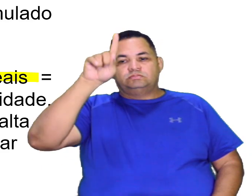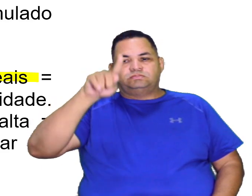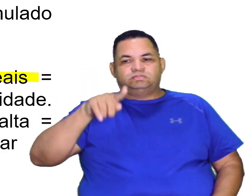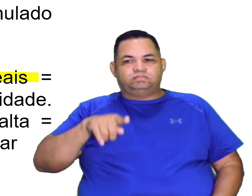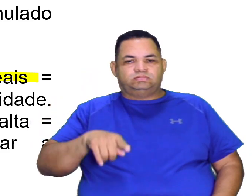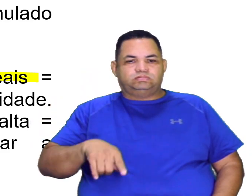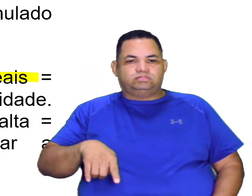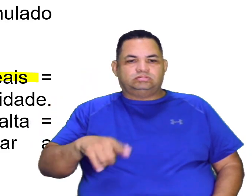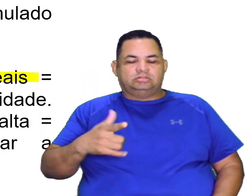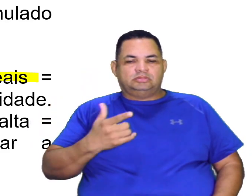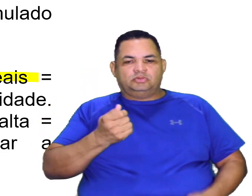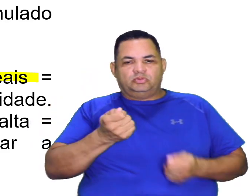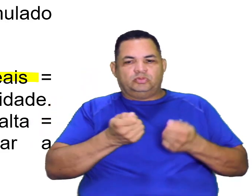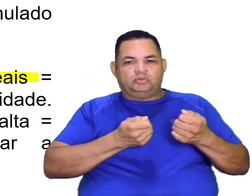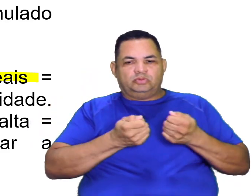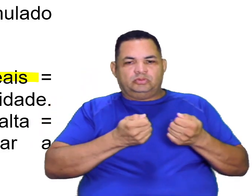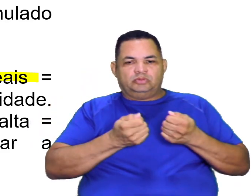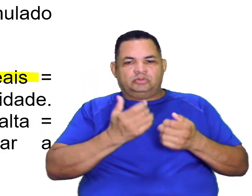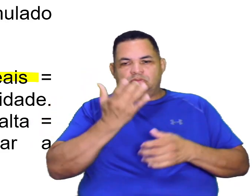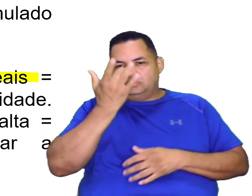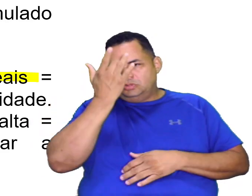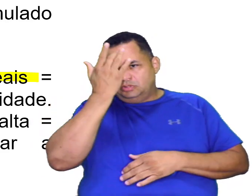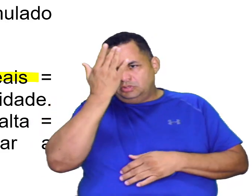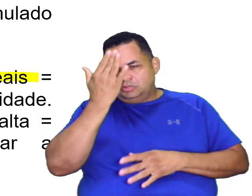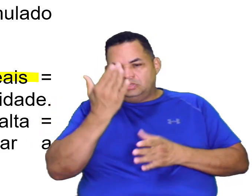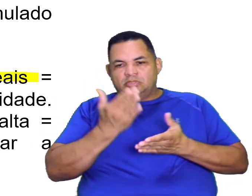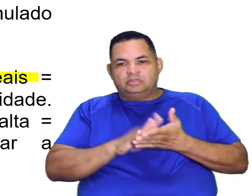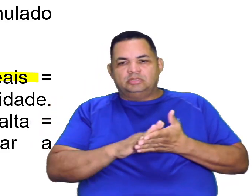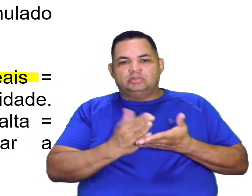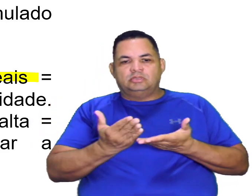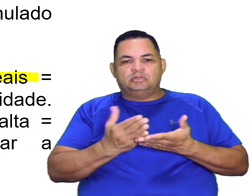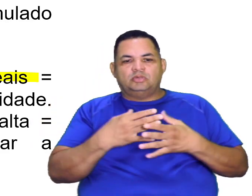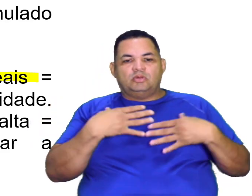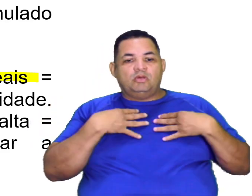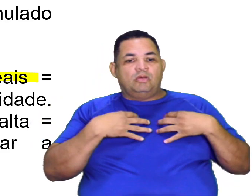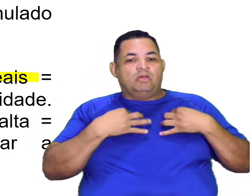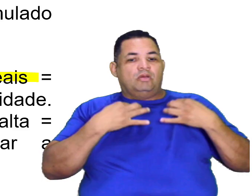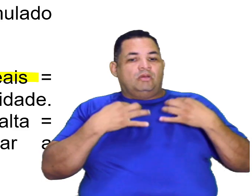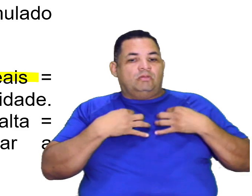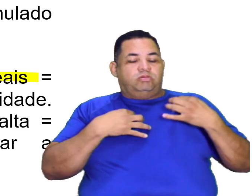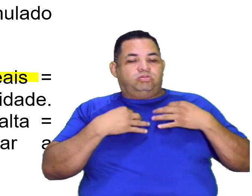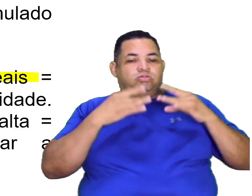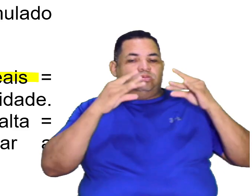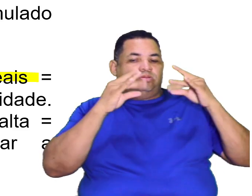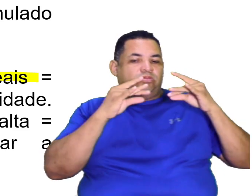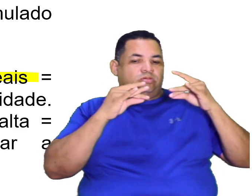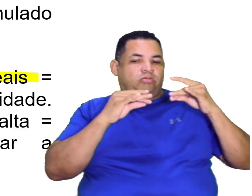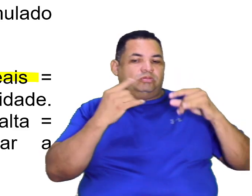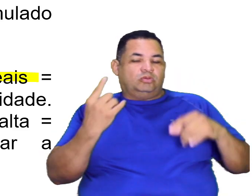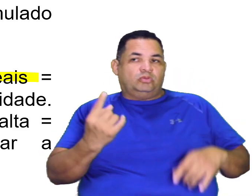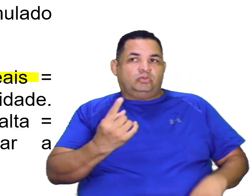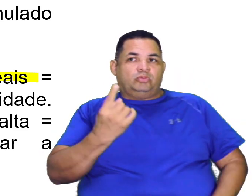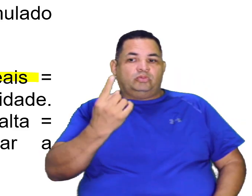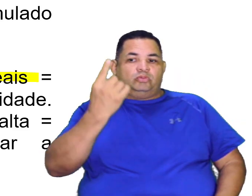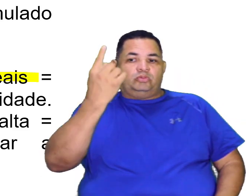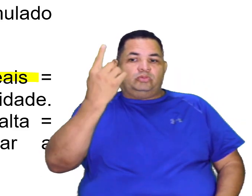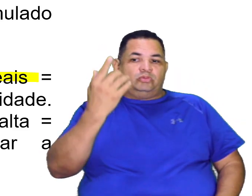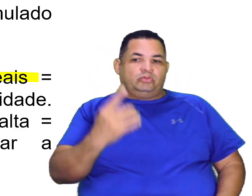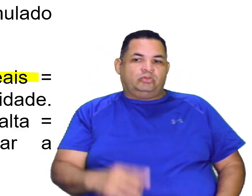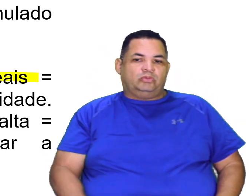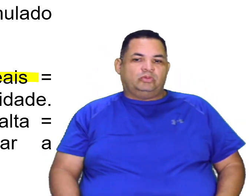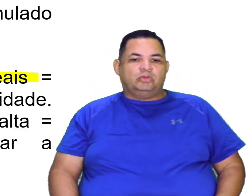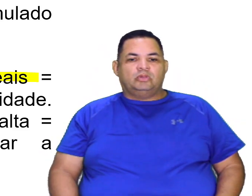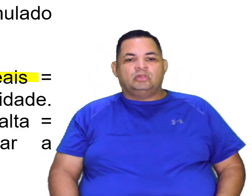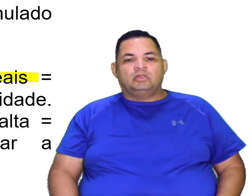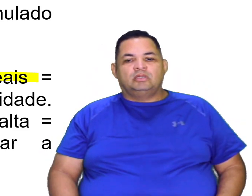aí que vão controlar de forma fácil a intensidade, o calor, a umidade, né, a